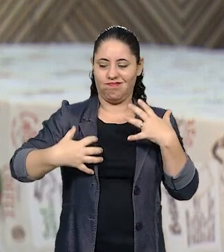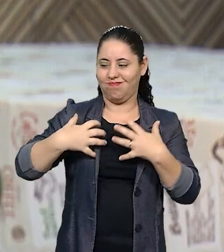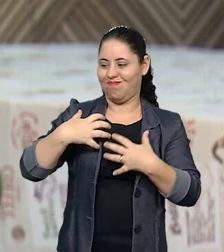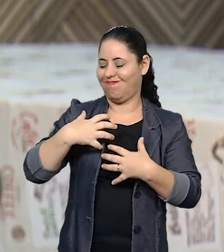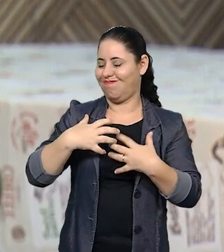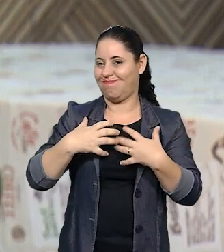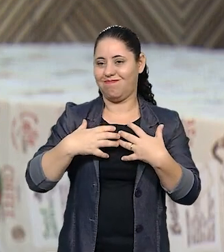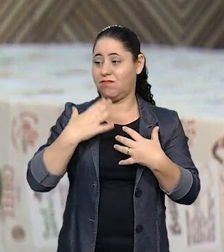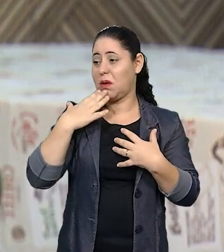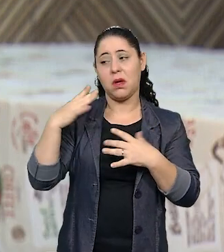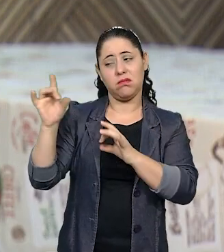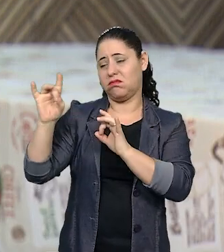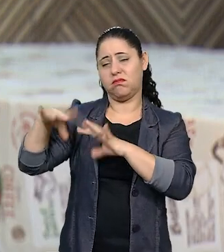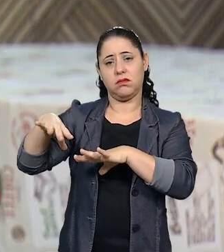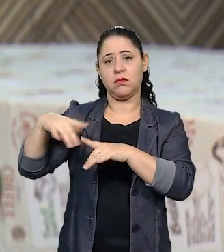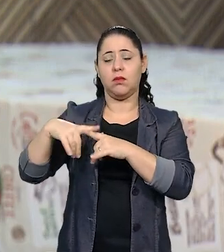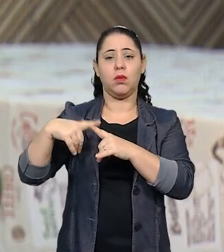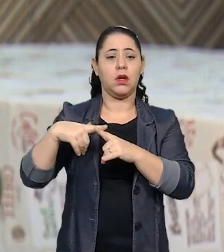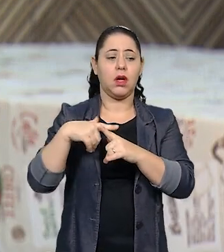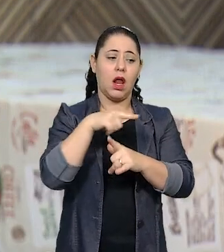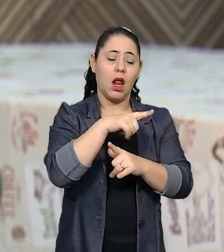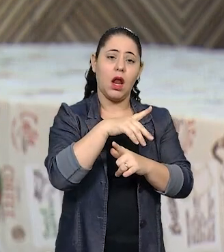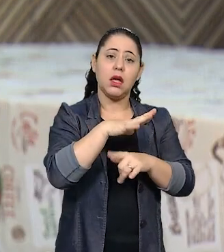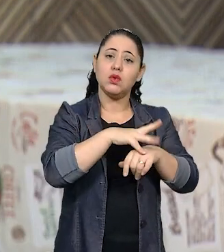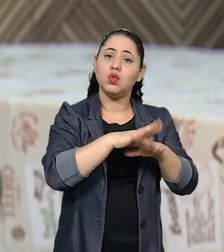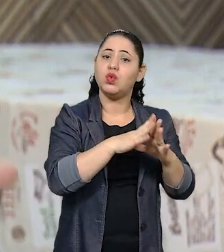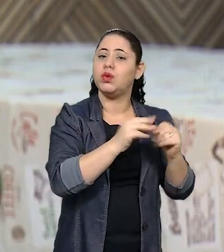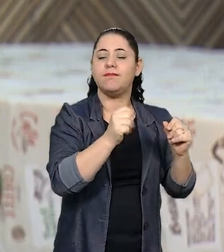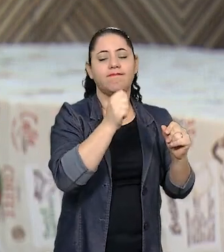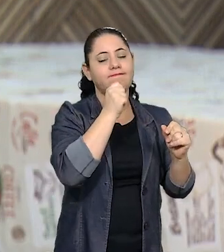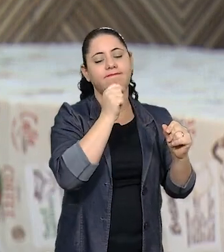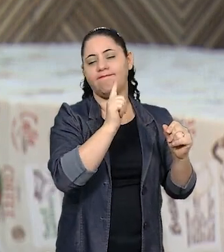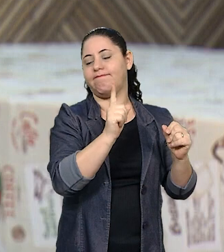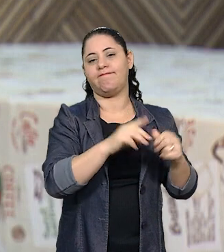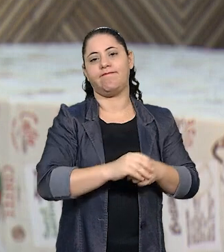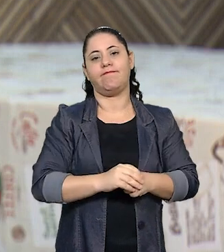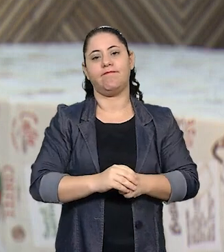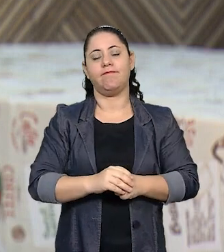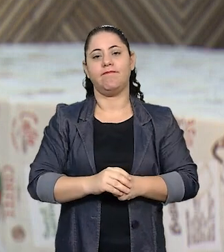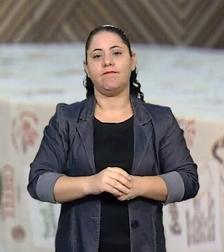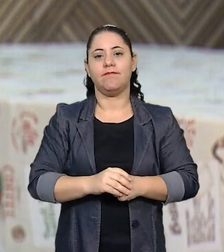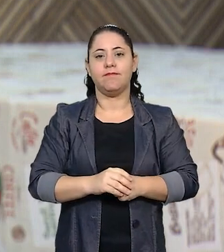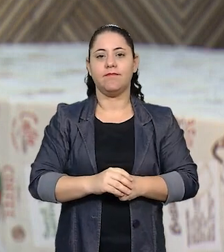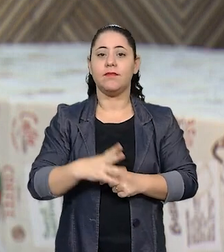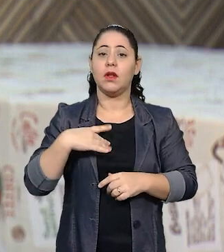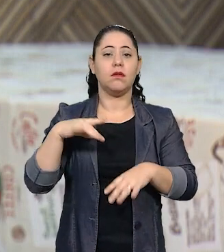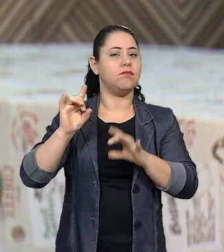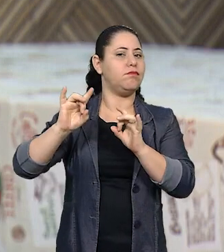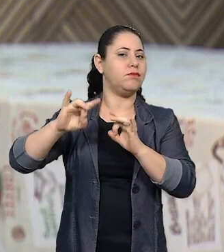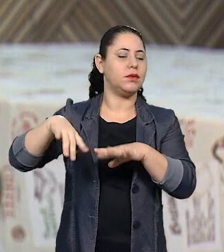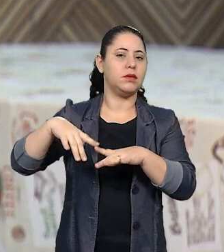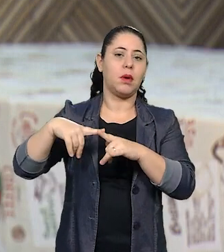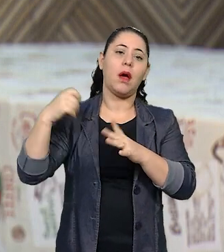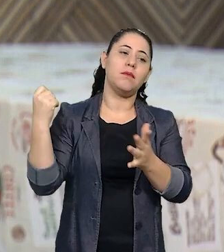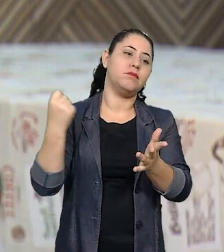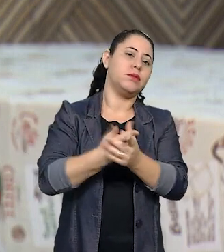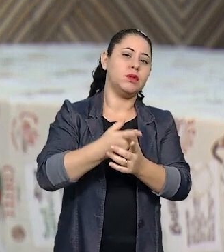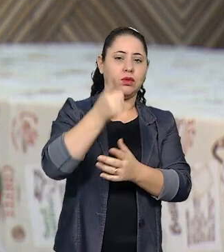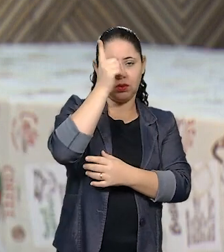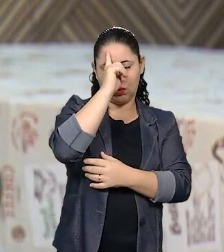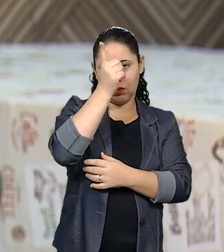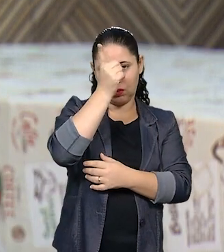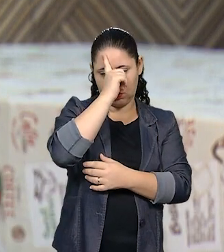1 semana. Aí chegou no trabalho, aquelas piadinhas, é desconfortável, né? E acabei pedindo para sair, porque ela